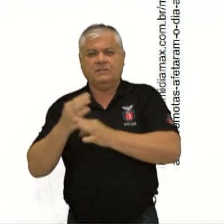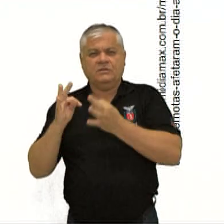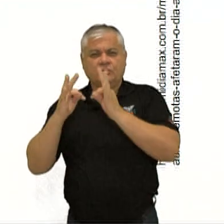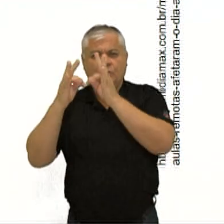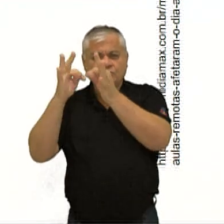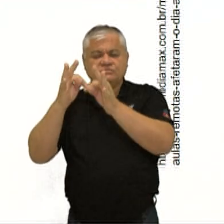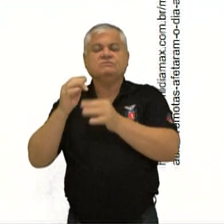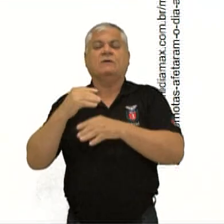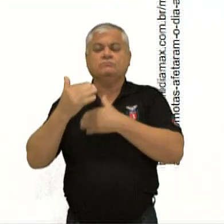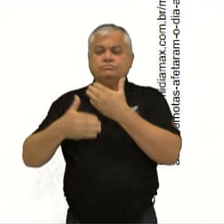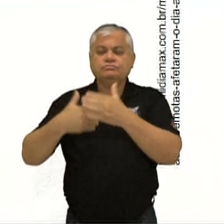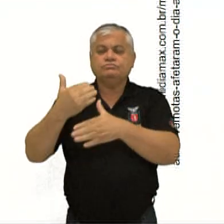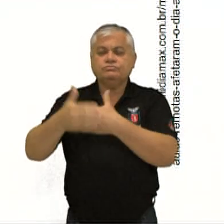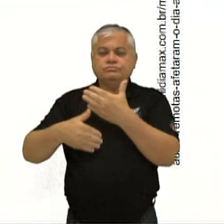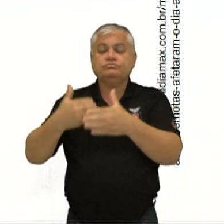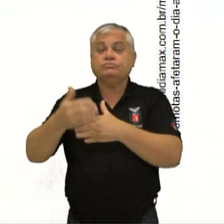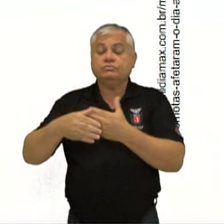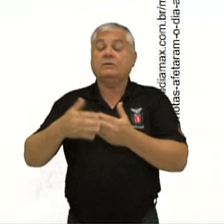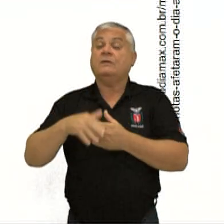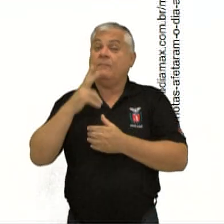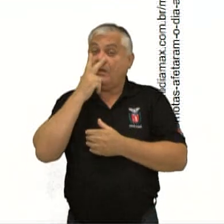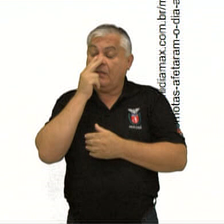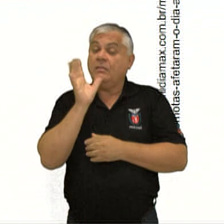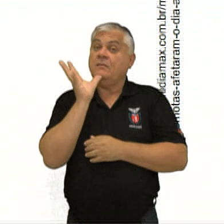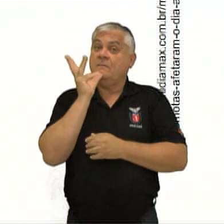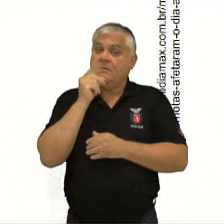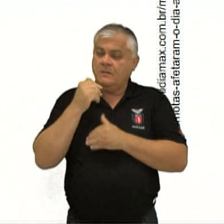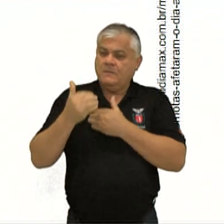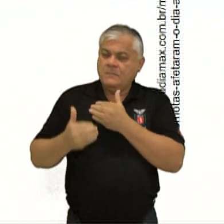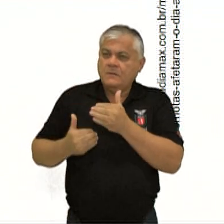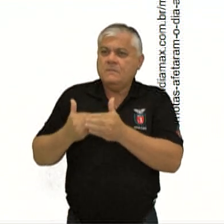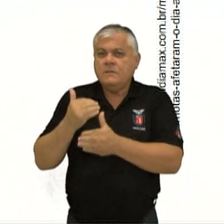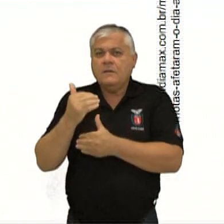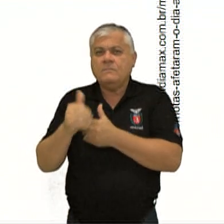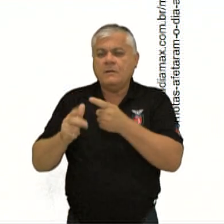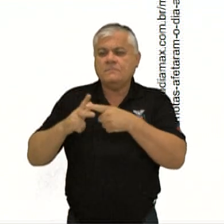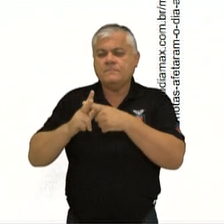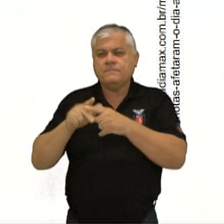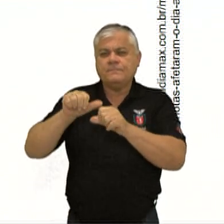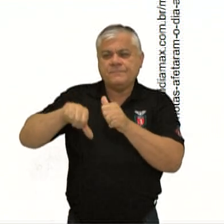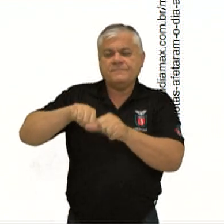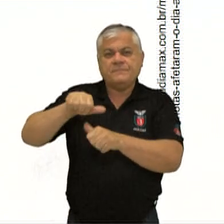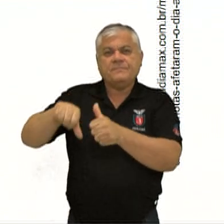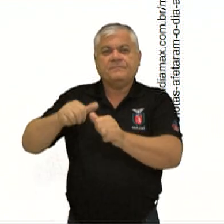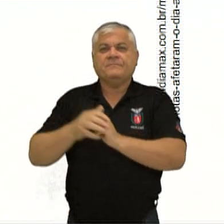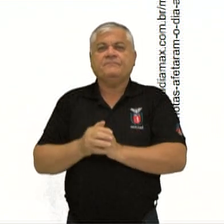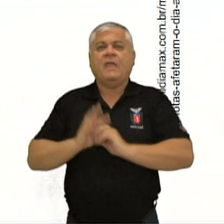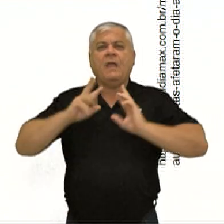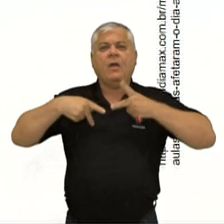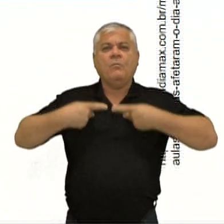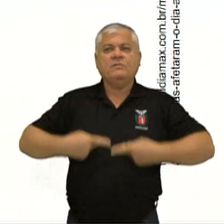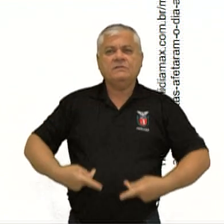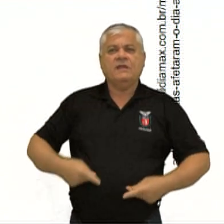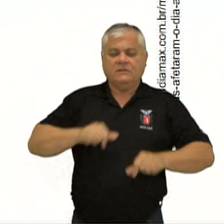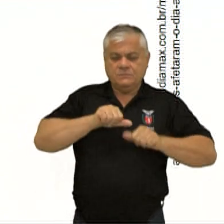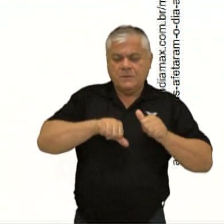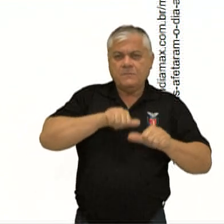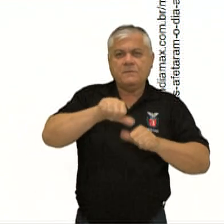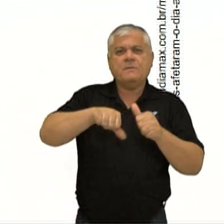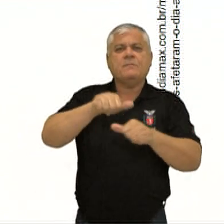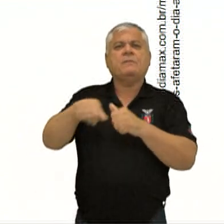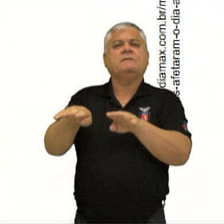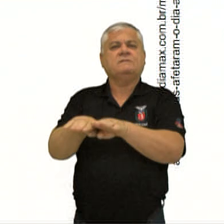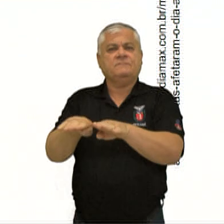informação ocorre por meio de um longo processo, vem se transformando. E nesse processo a humanidade foi se transformando